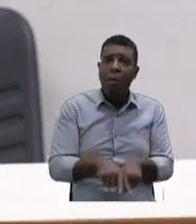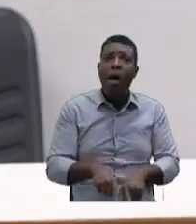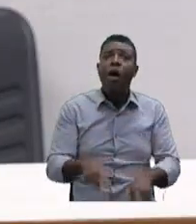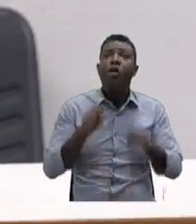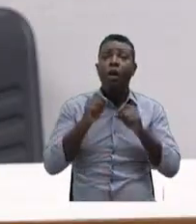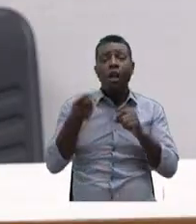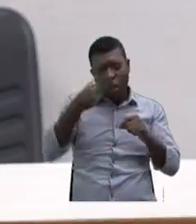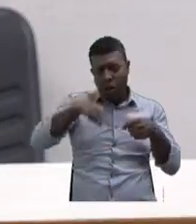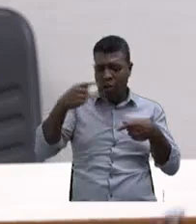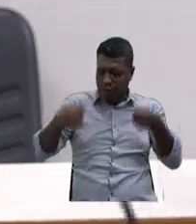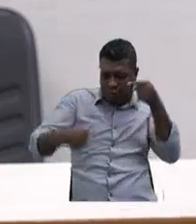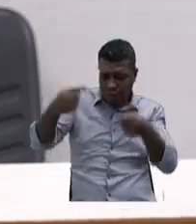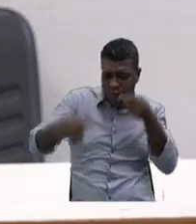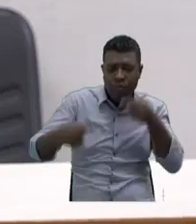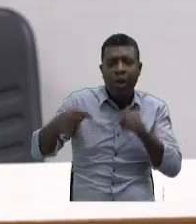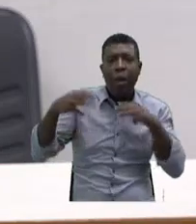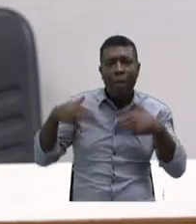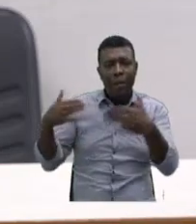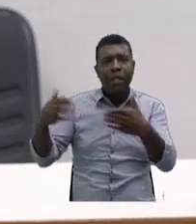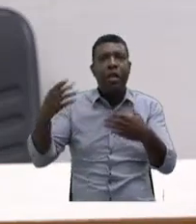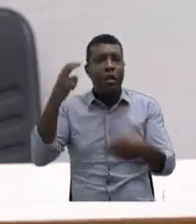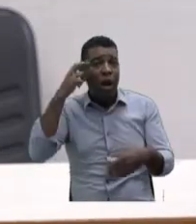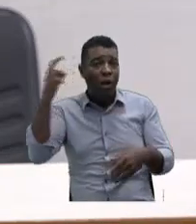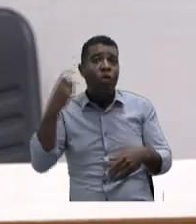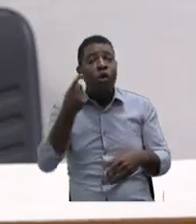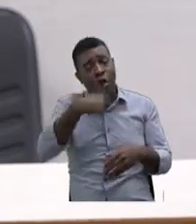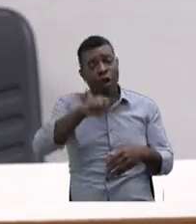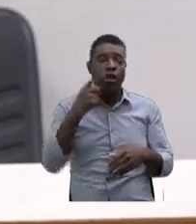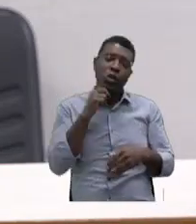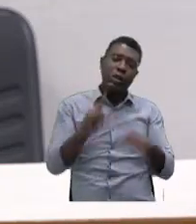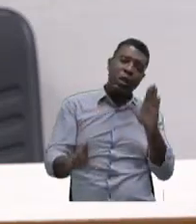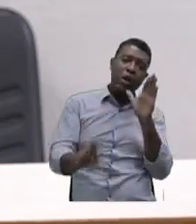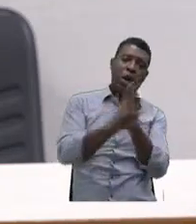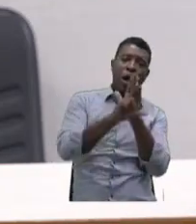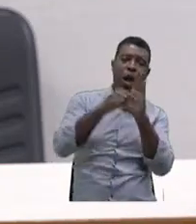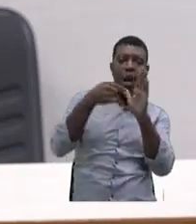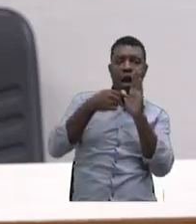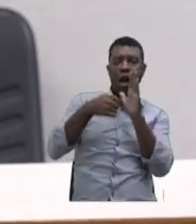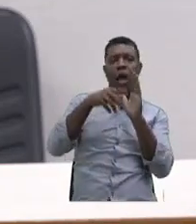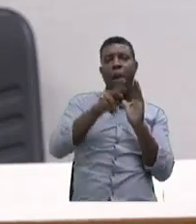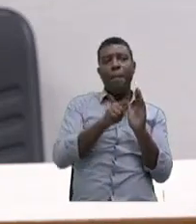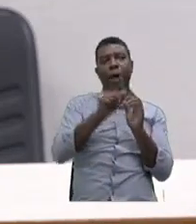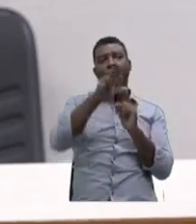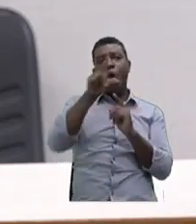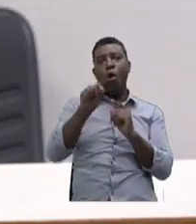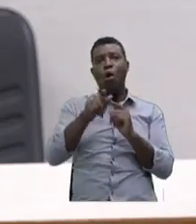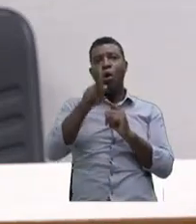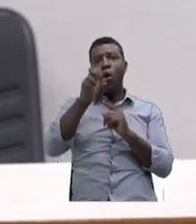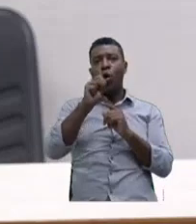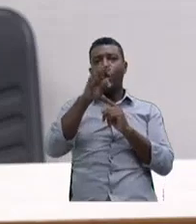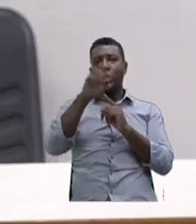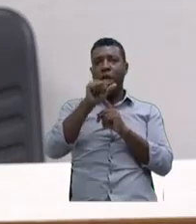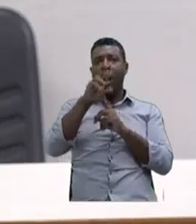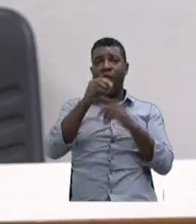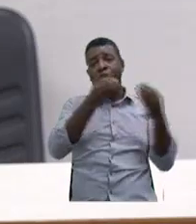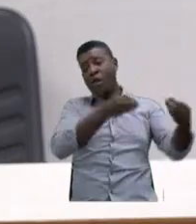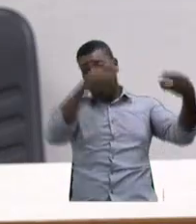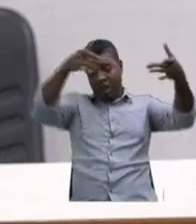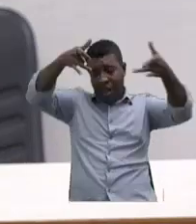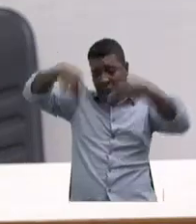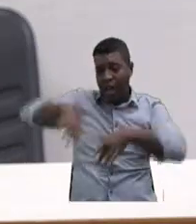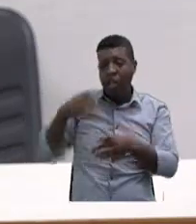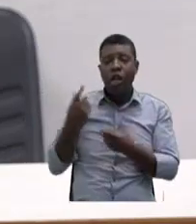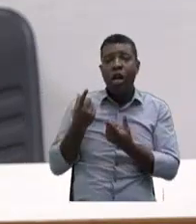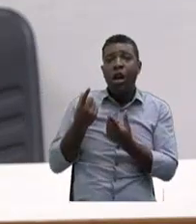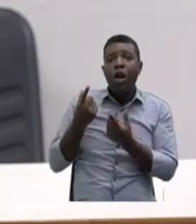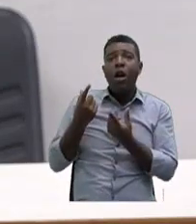Cultura bastante, graças a Deus nós conseguimos que a Lei Paulo Gustavo deixe recursos para a gente contratar pessoas